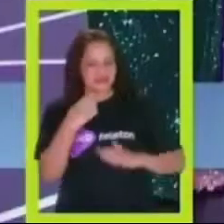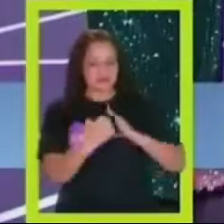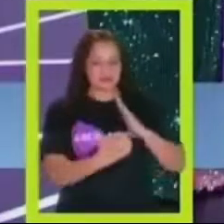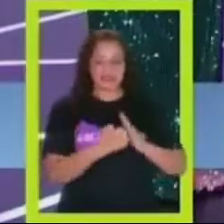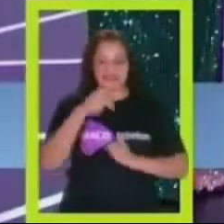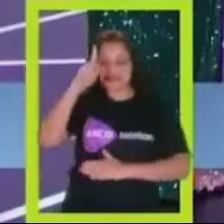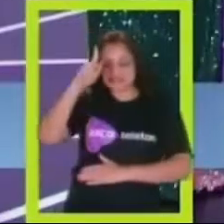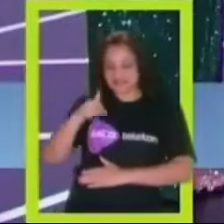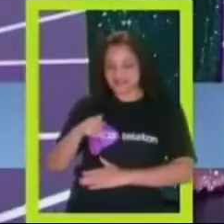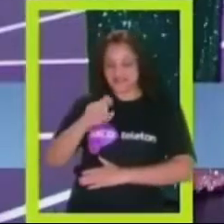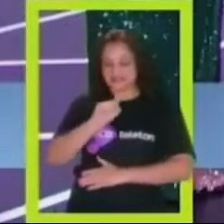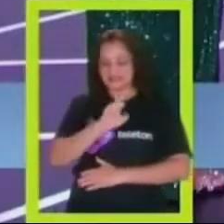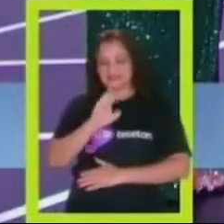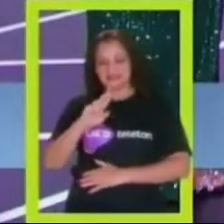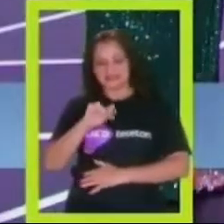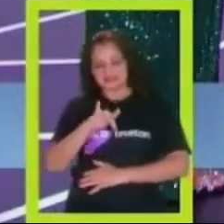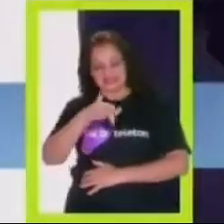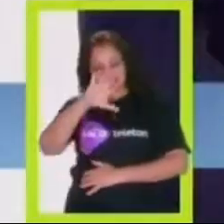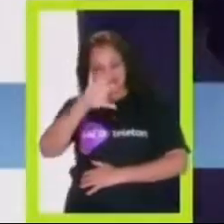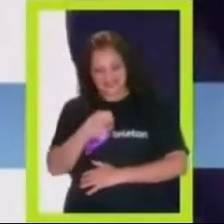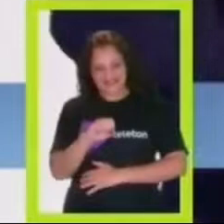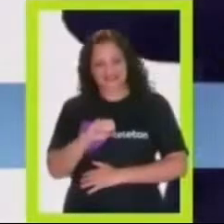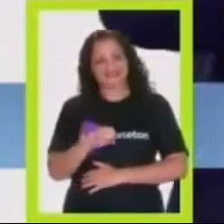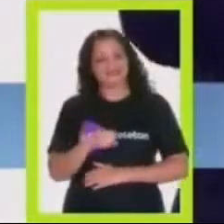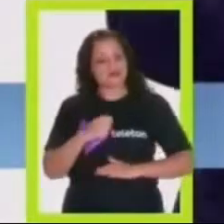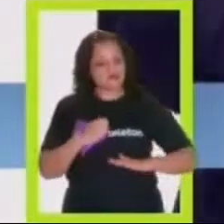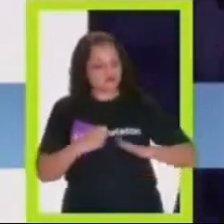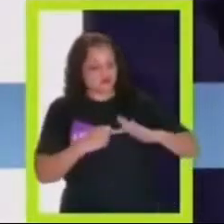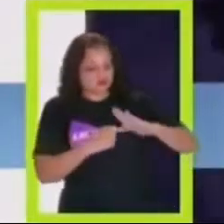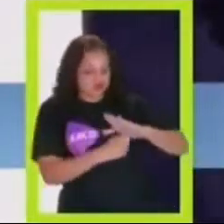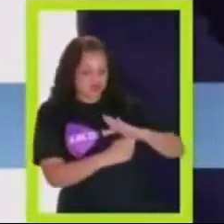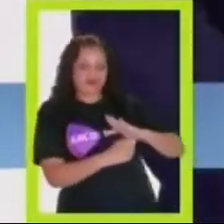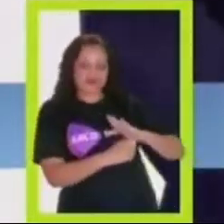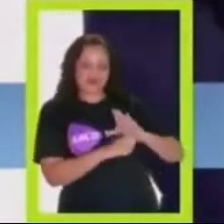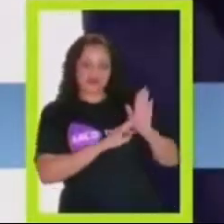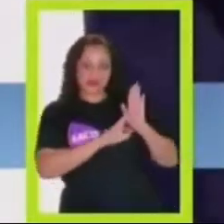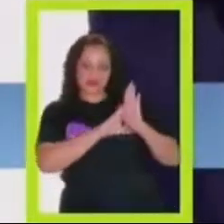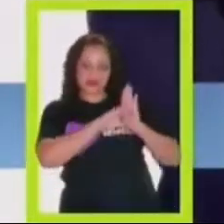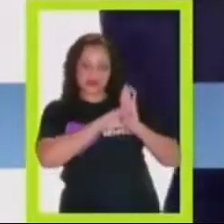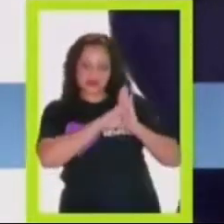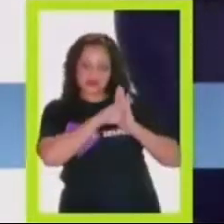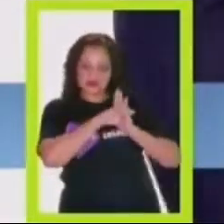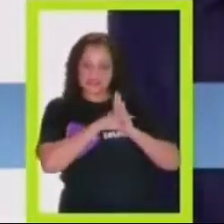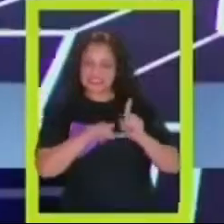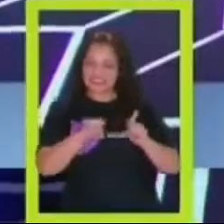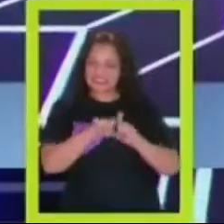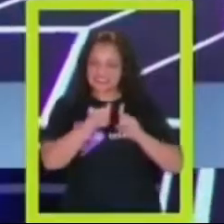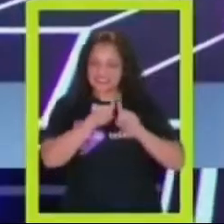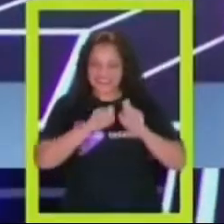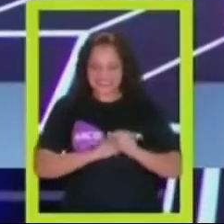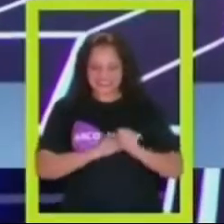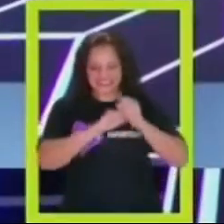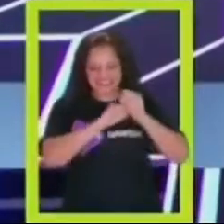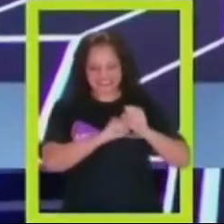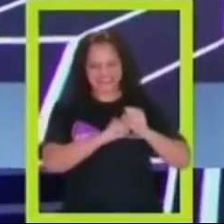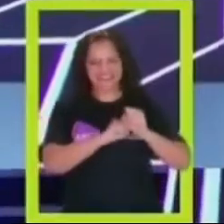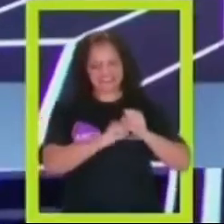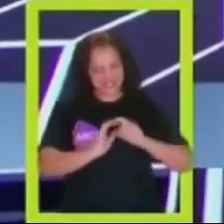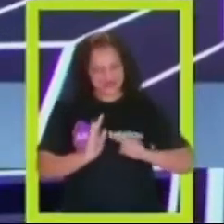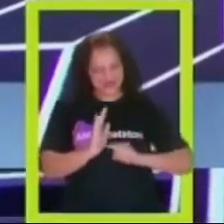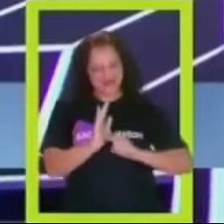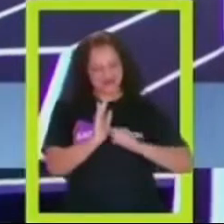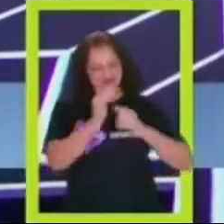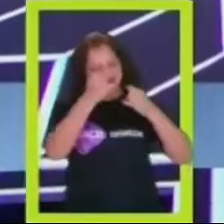os acionistas da JIF, que nos apoiaram e contribuíram para a gente estar com esse checão aqui, né?